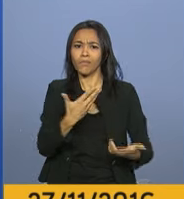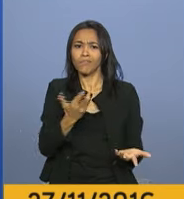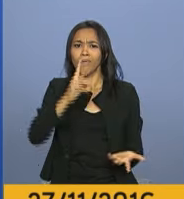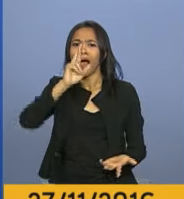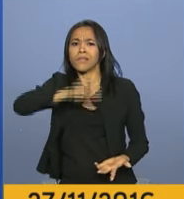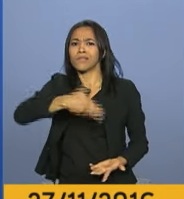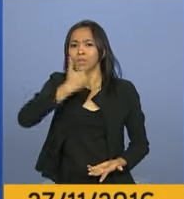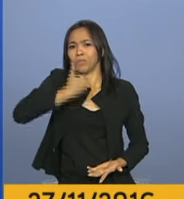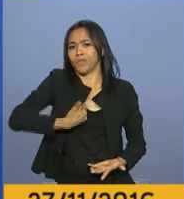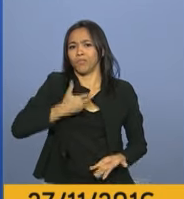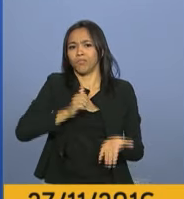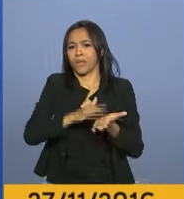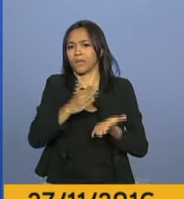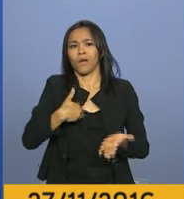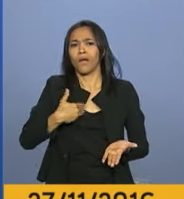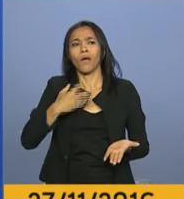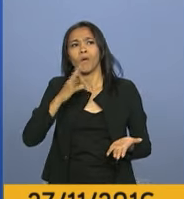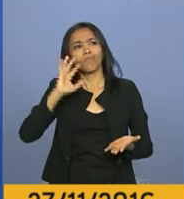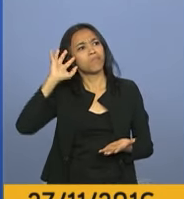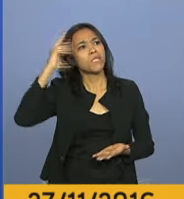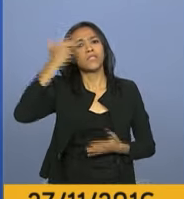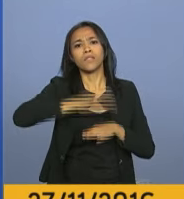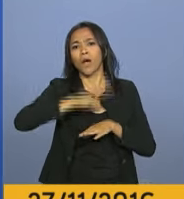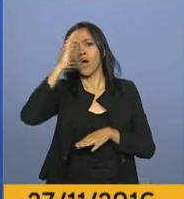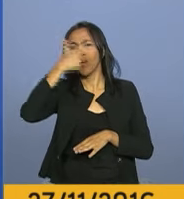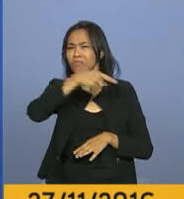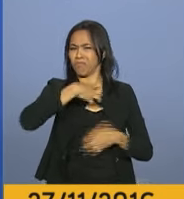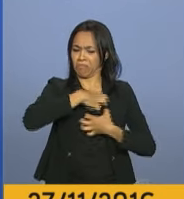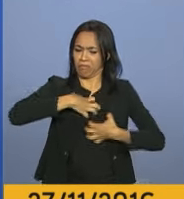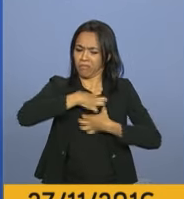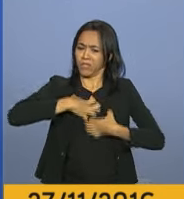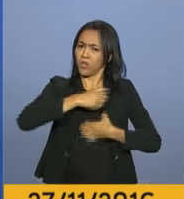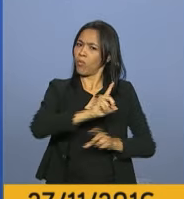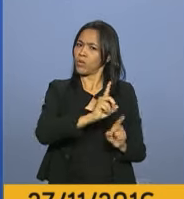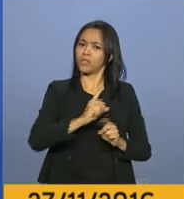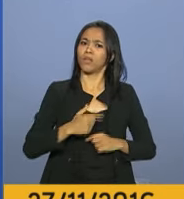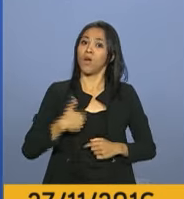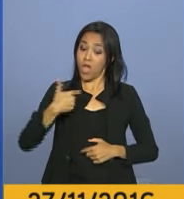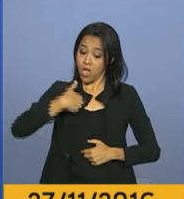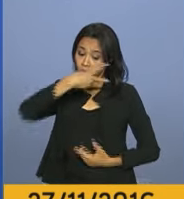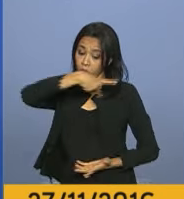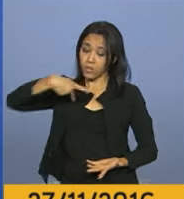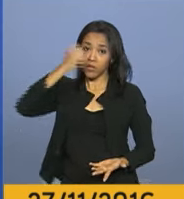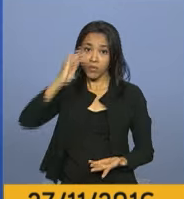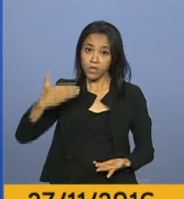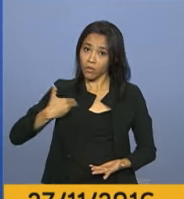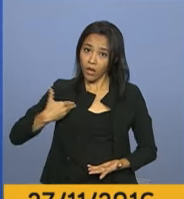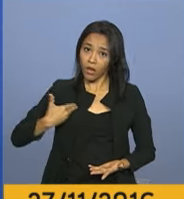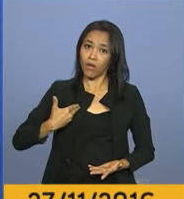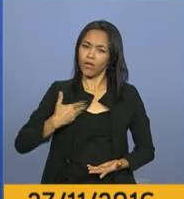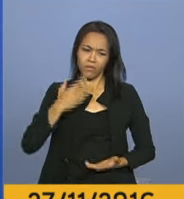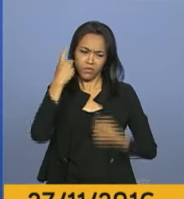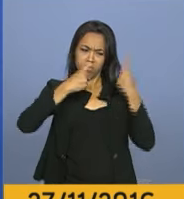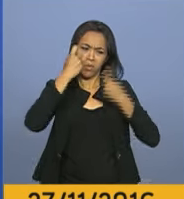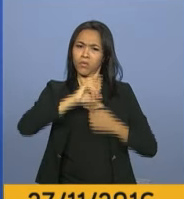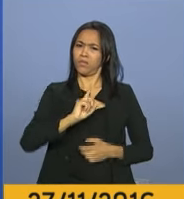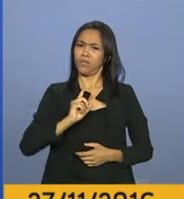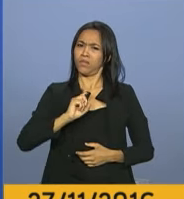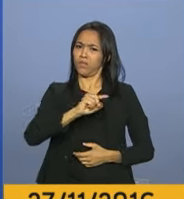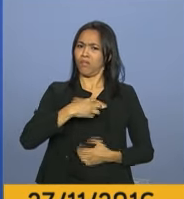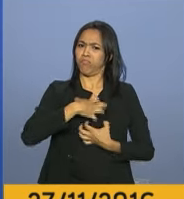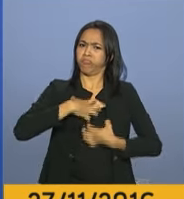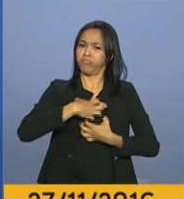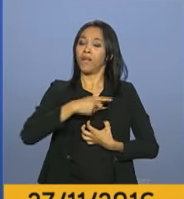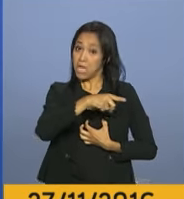para isso. Seja qual for a decisão, não se incomode com isso. O presidente da República sou eu, não é? Não se incomode com isso. Ele